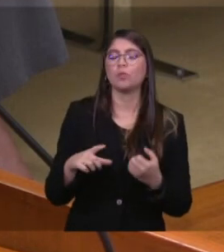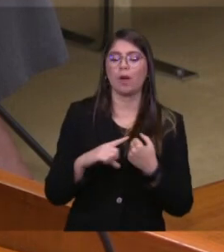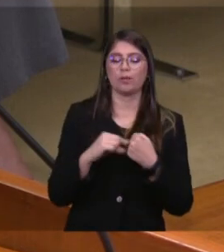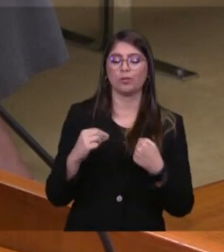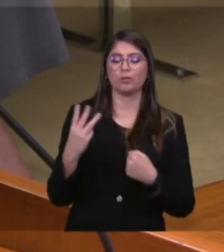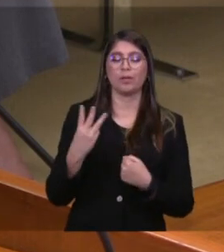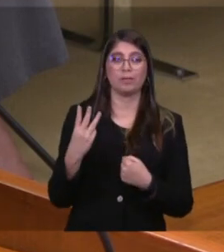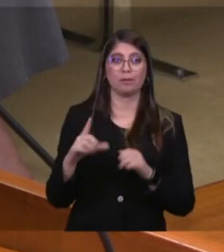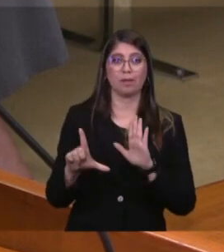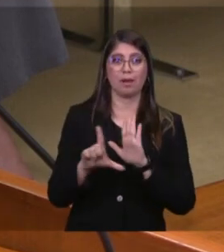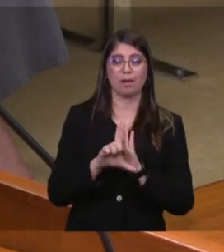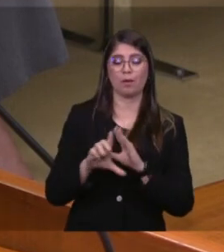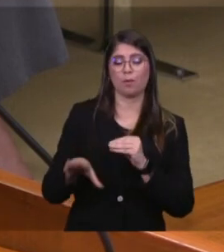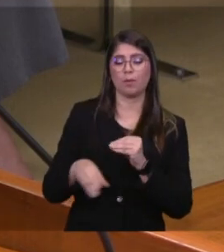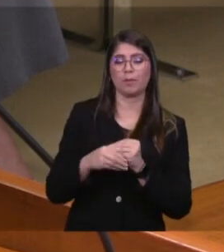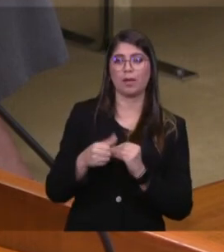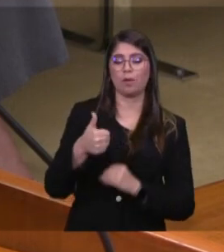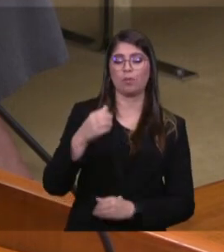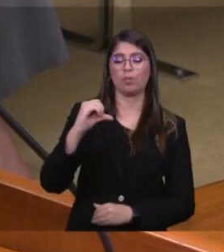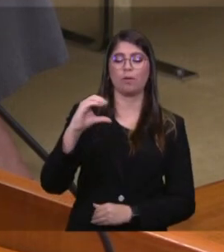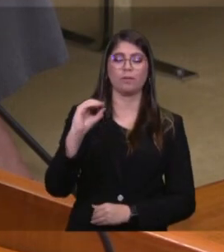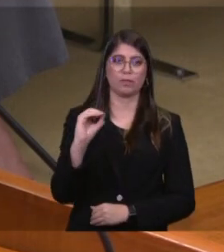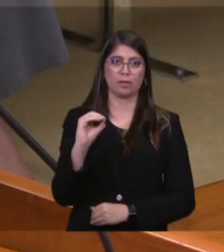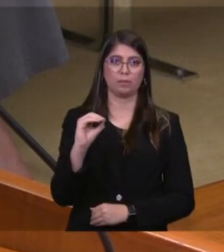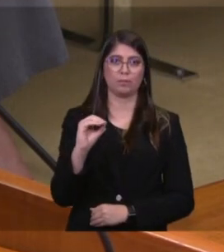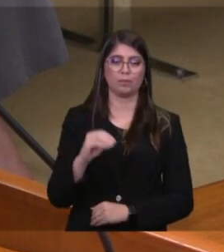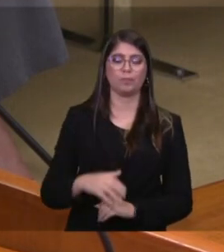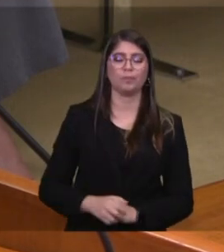Lei Complementar 190 de 2022.